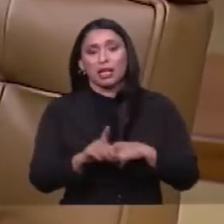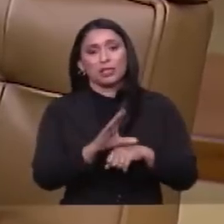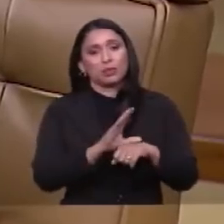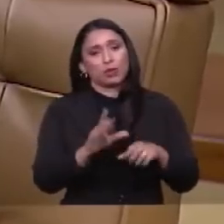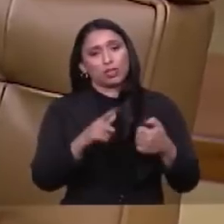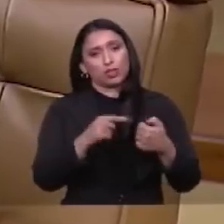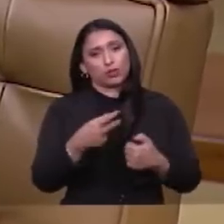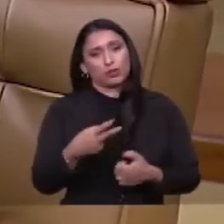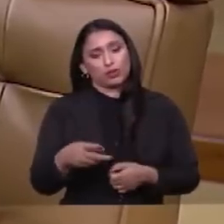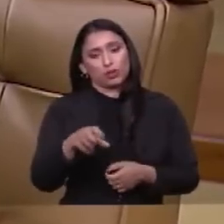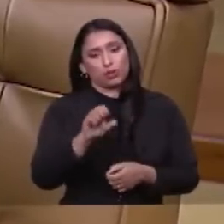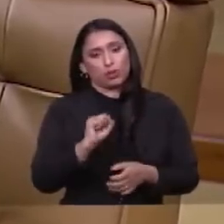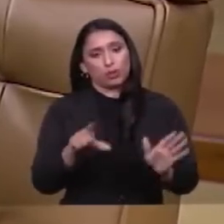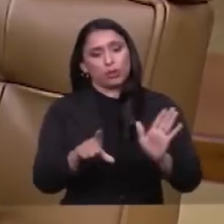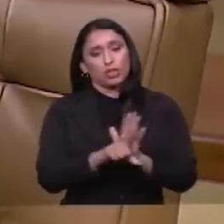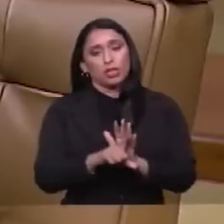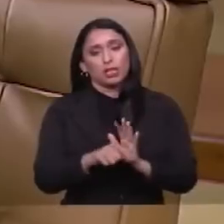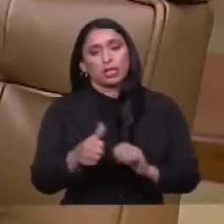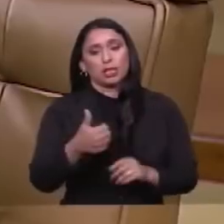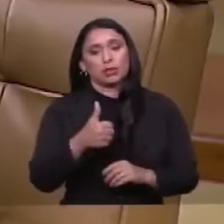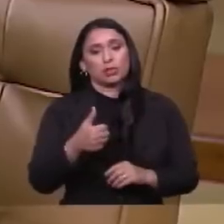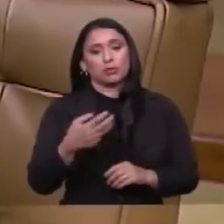do artigo 28 da Lei